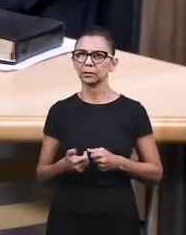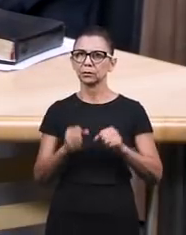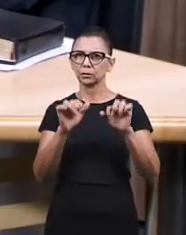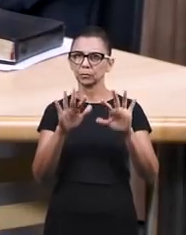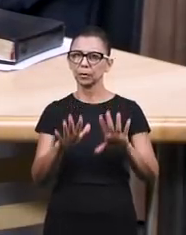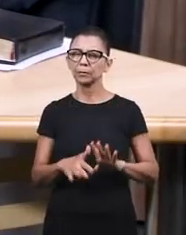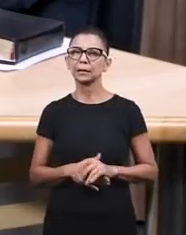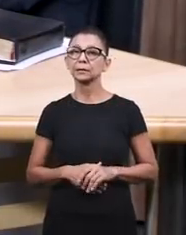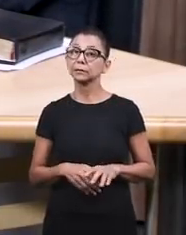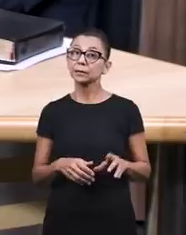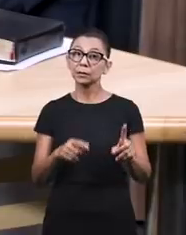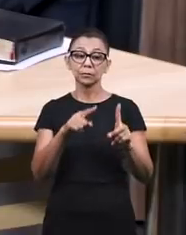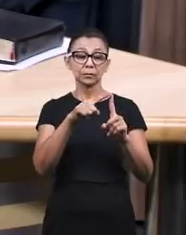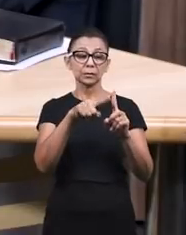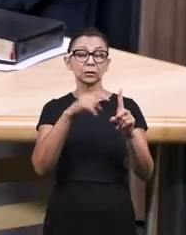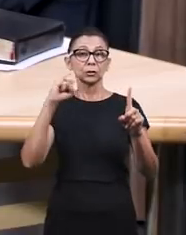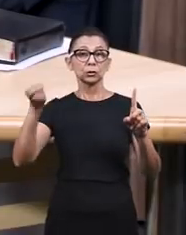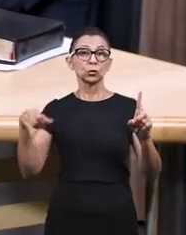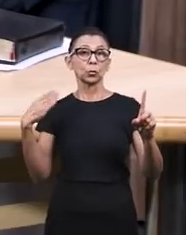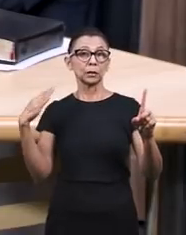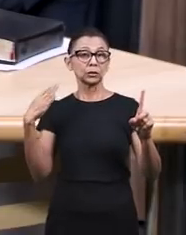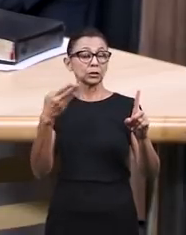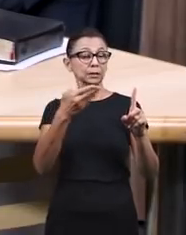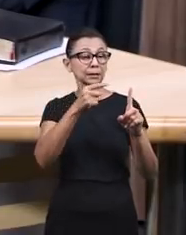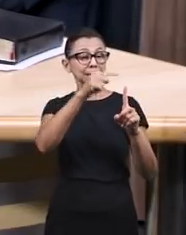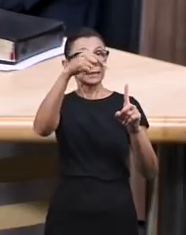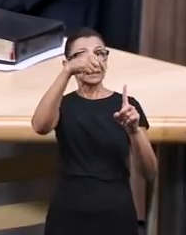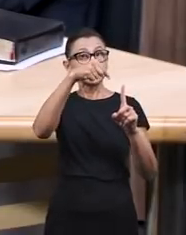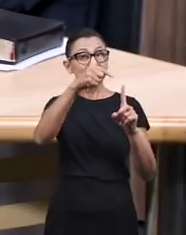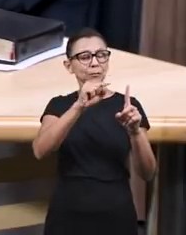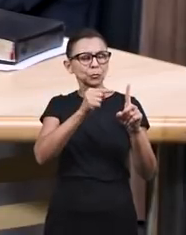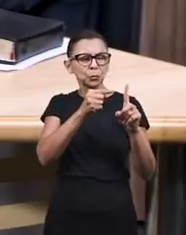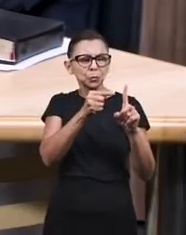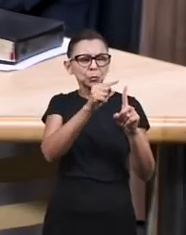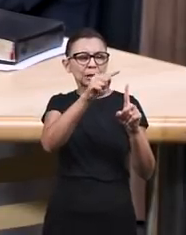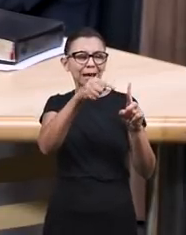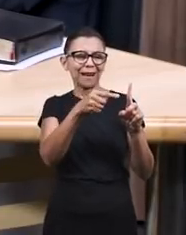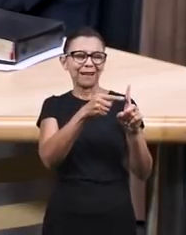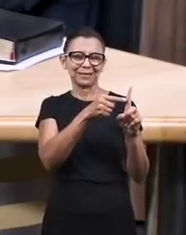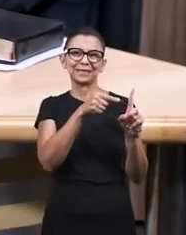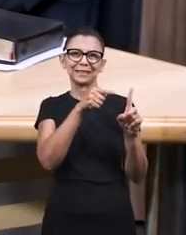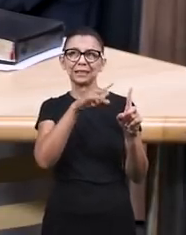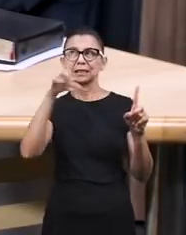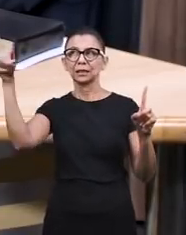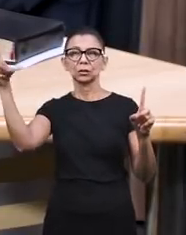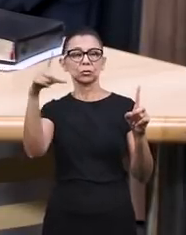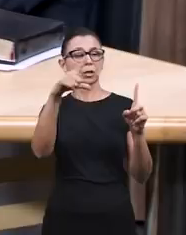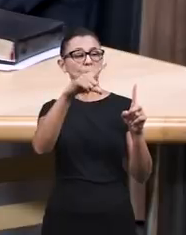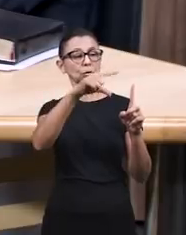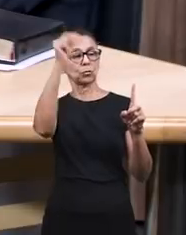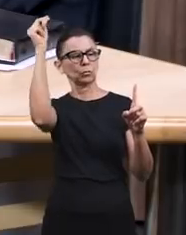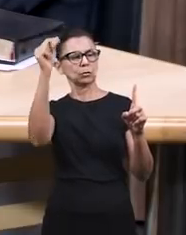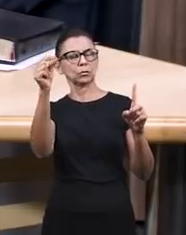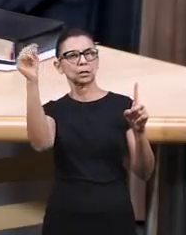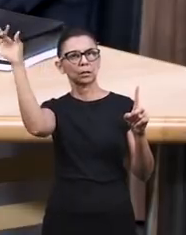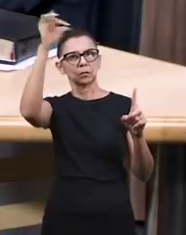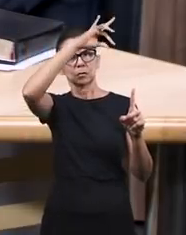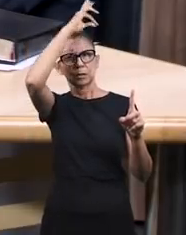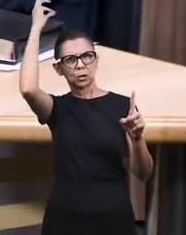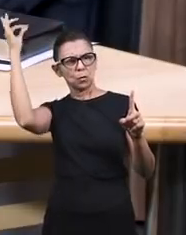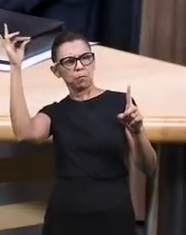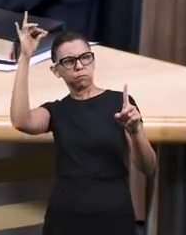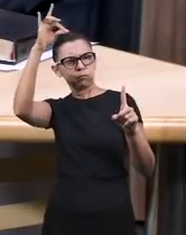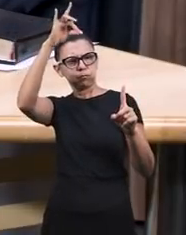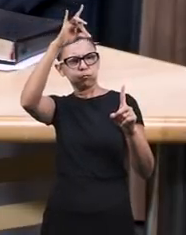João Batista, desde o ventre materno, filho de uma serva de Deus, né? Um pai servo do Senhor, e o Espírito Santo sobre ele